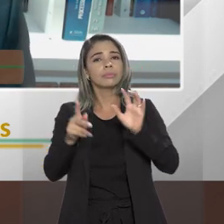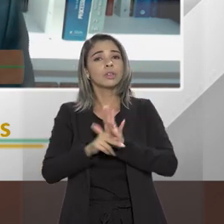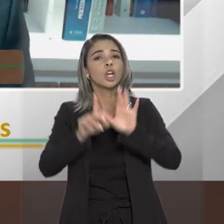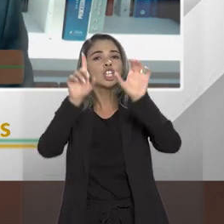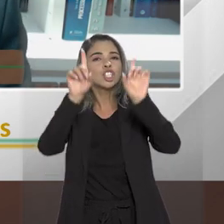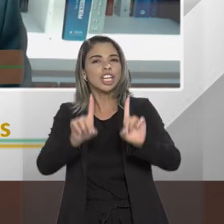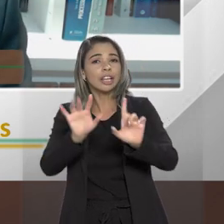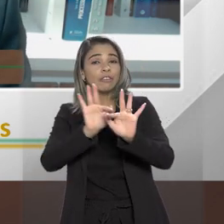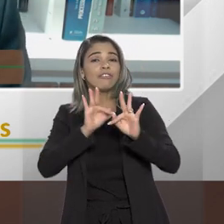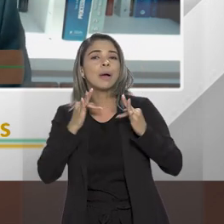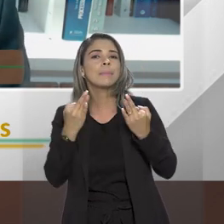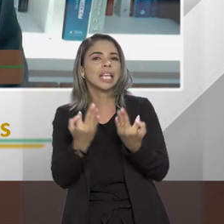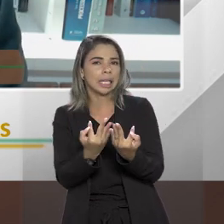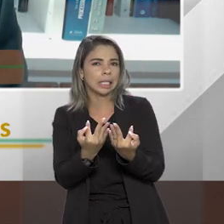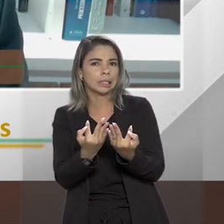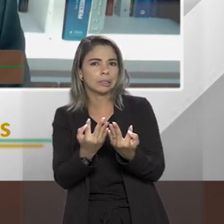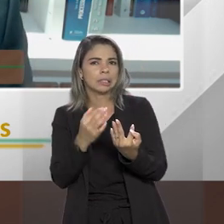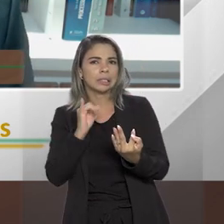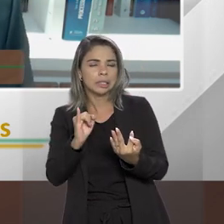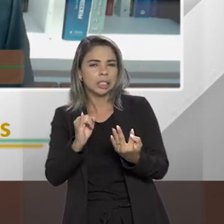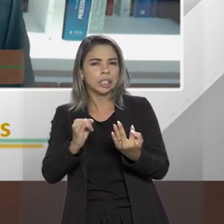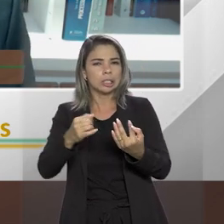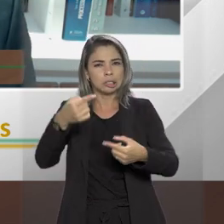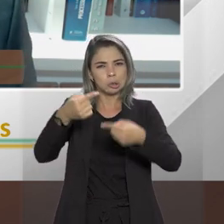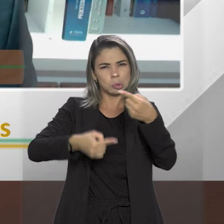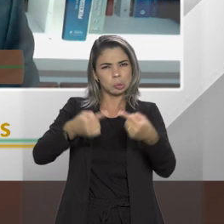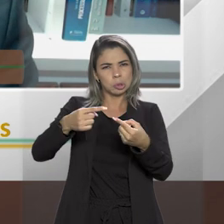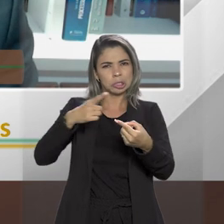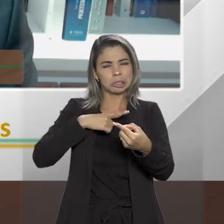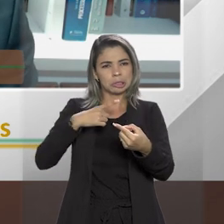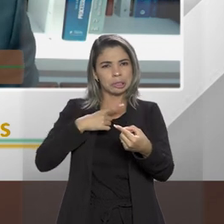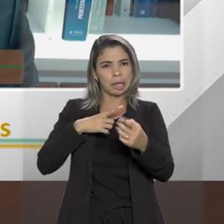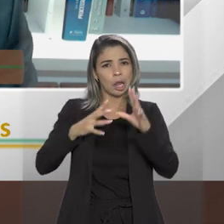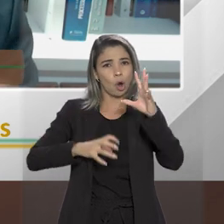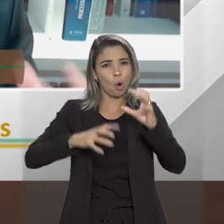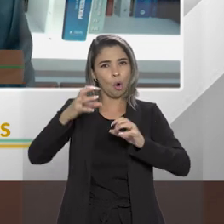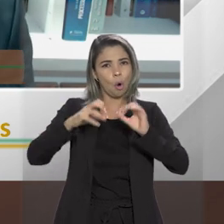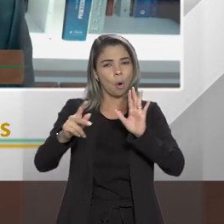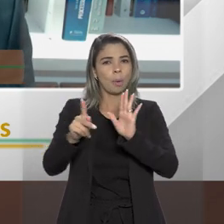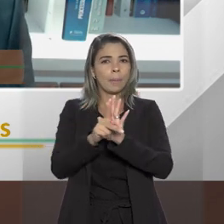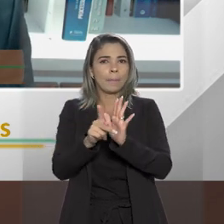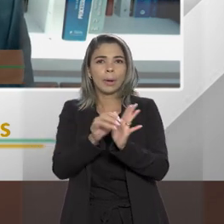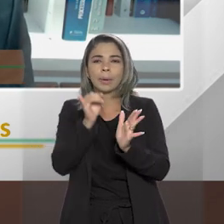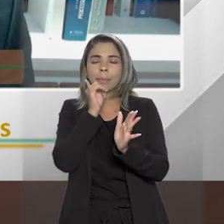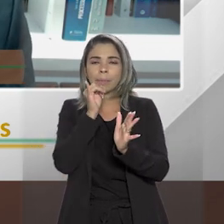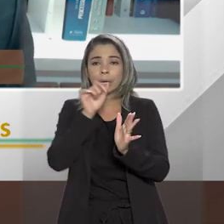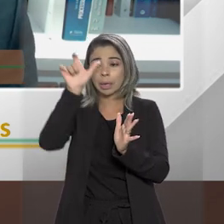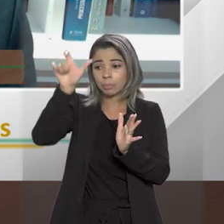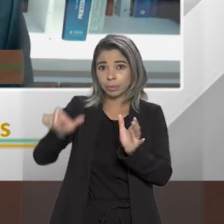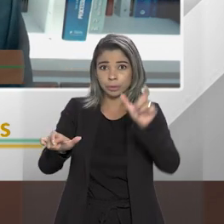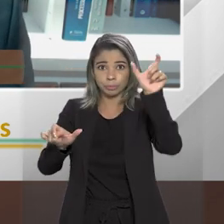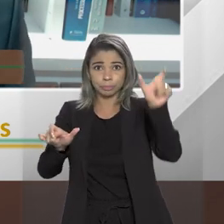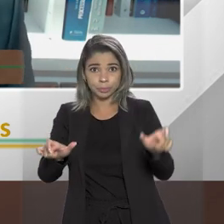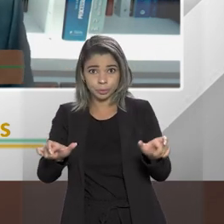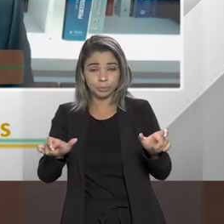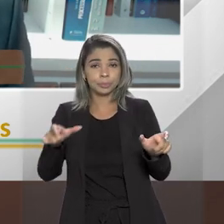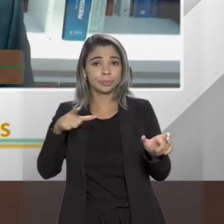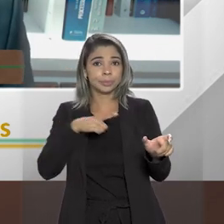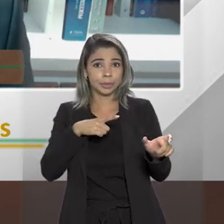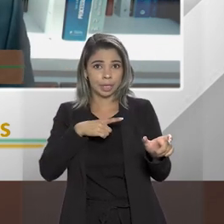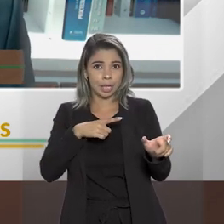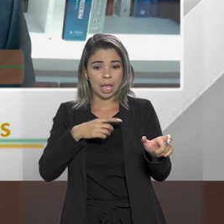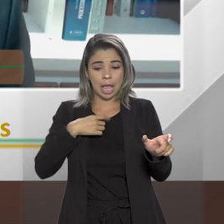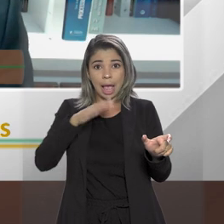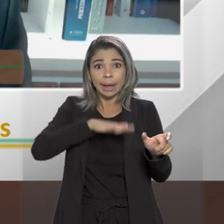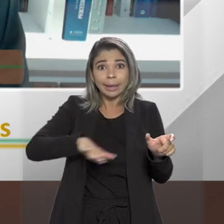família. Se nós estamos discutindo ali um litígio que envolva dois ex-cônjuges, que, por exemplo, tem uma